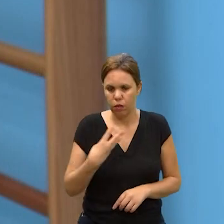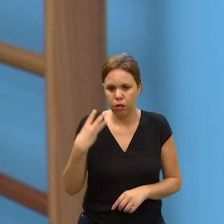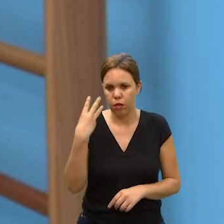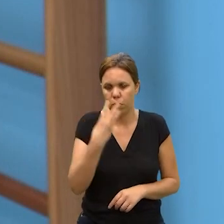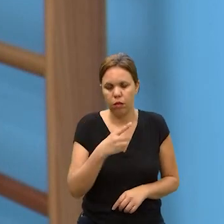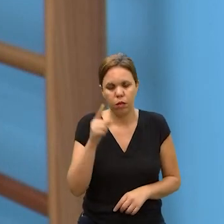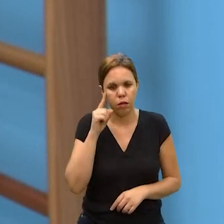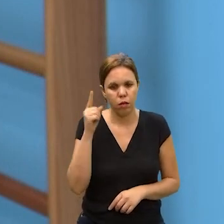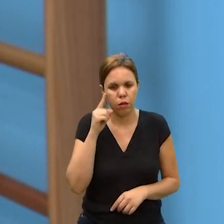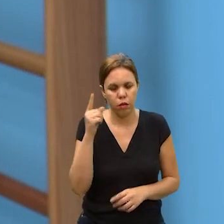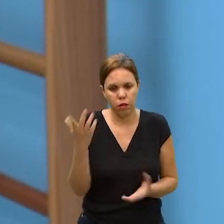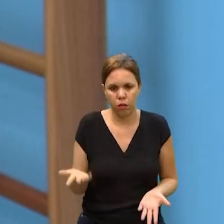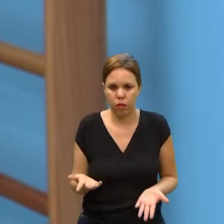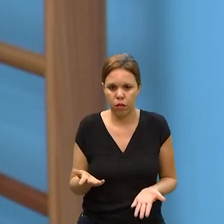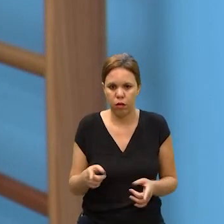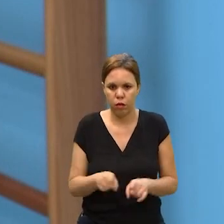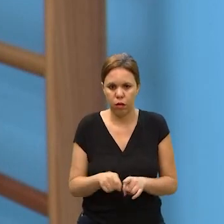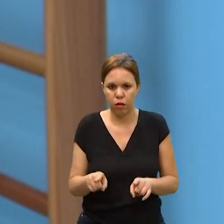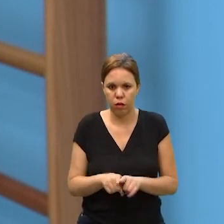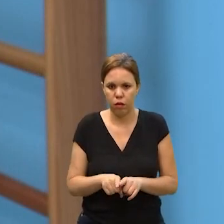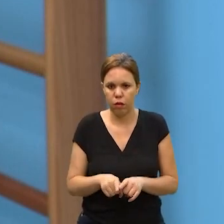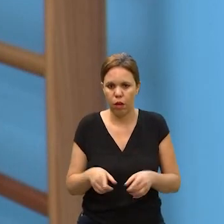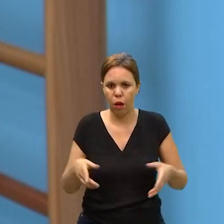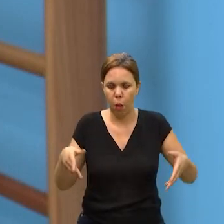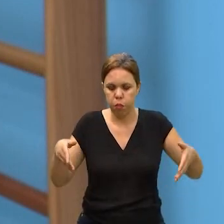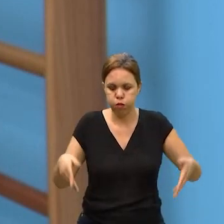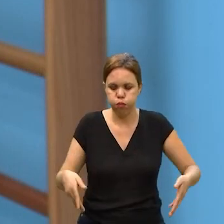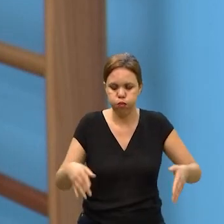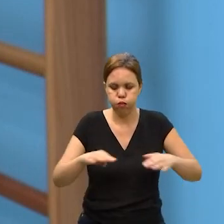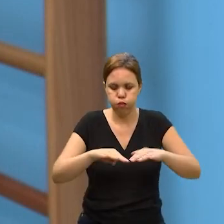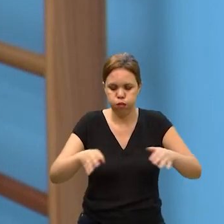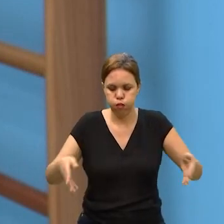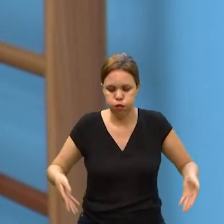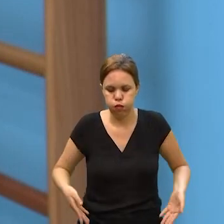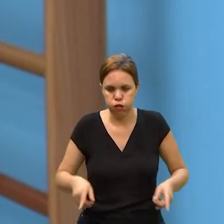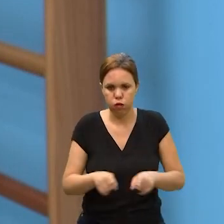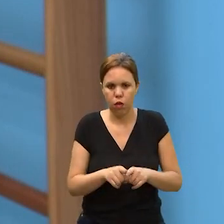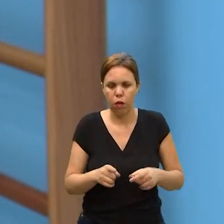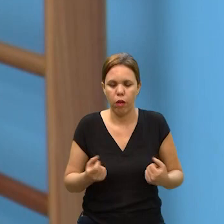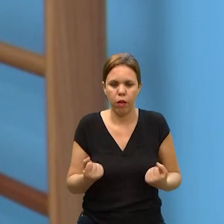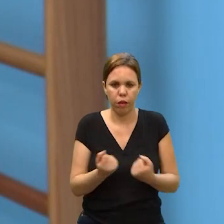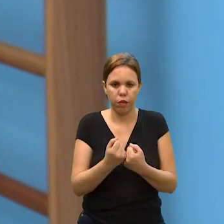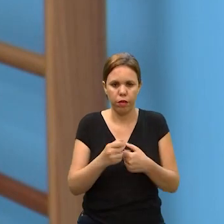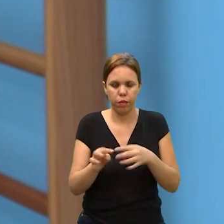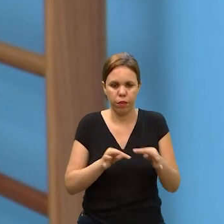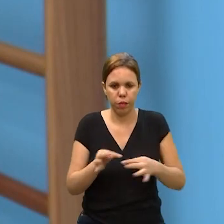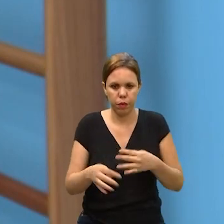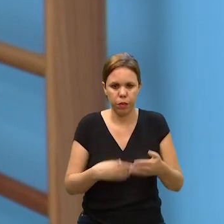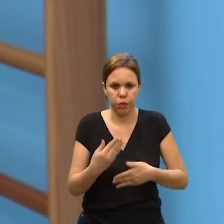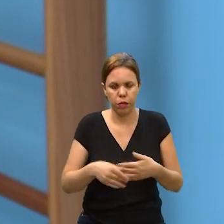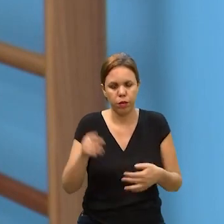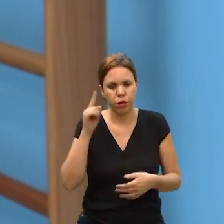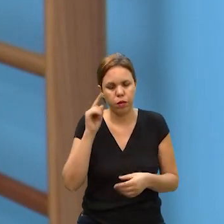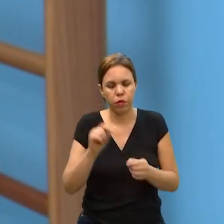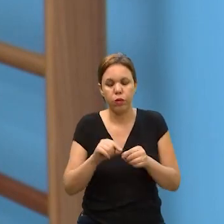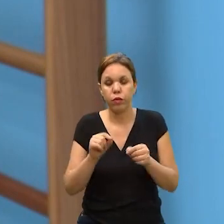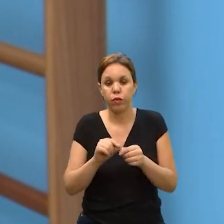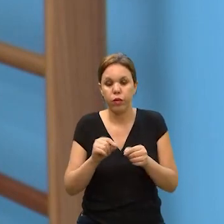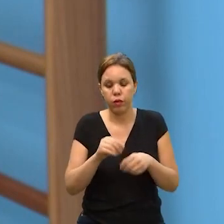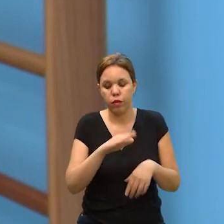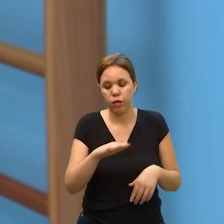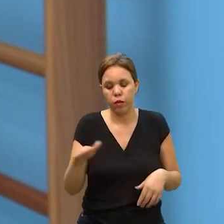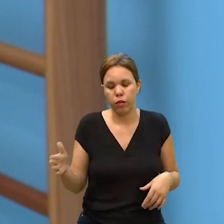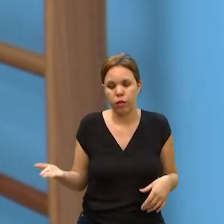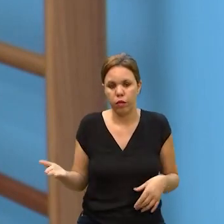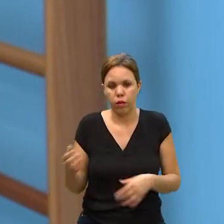de 1 mês, 3 horas por dia, todos os dias, mas também a gaiola em si como um recurso no tratamento diário quando a